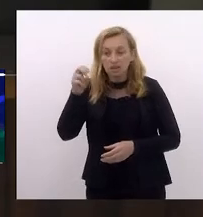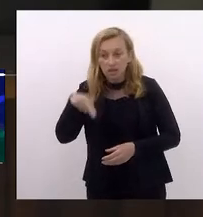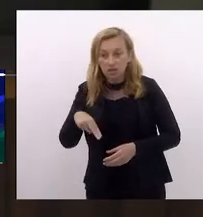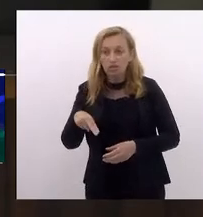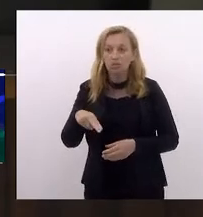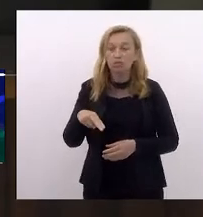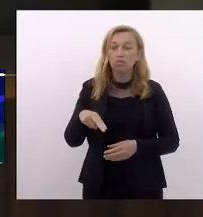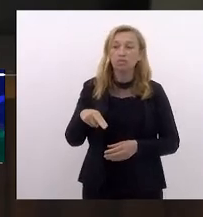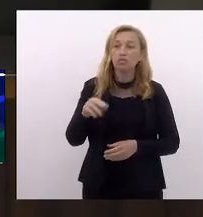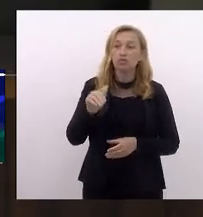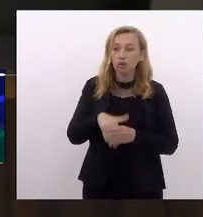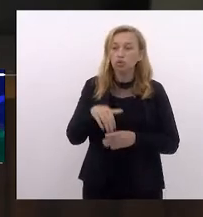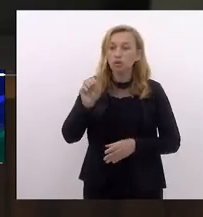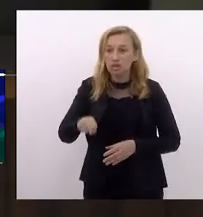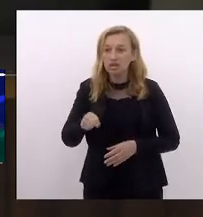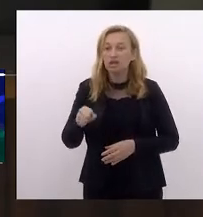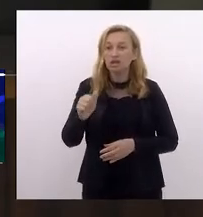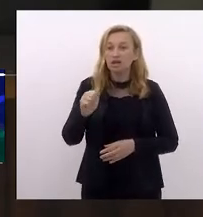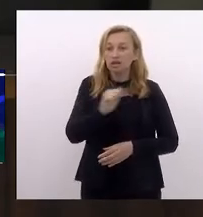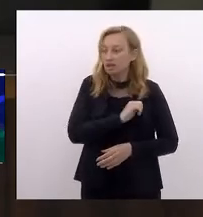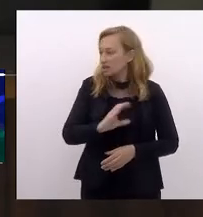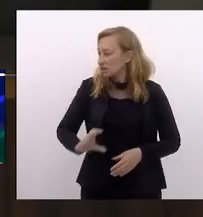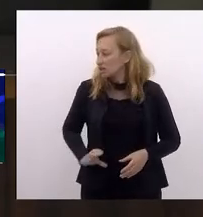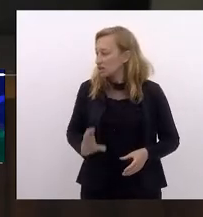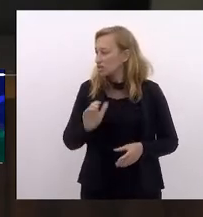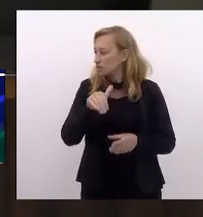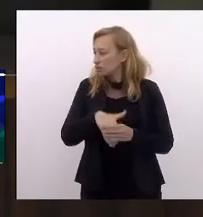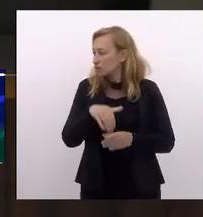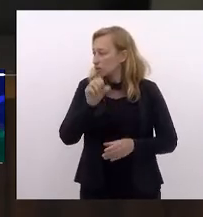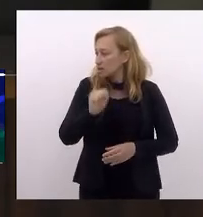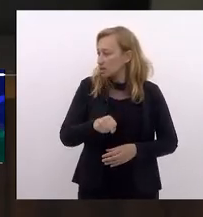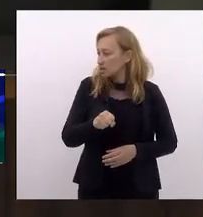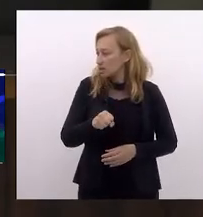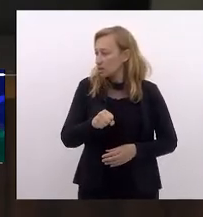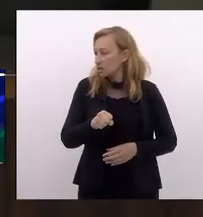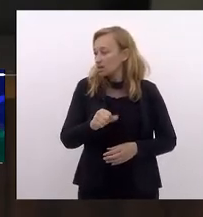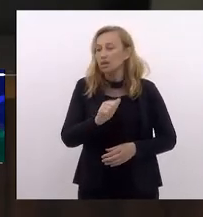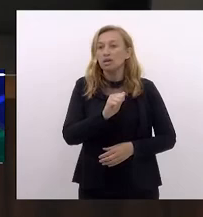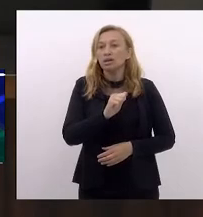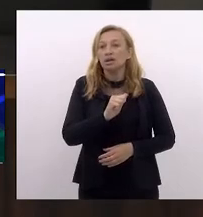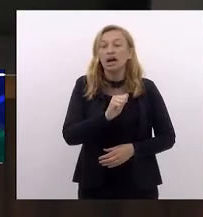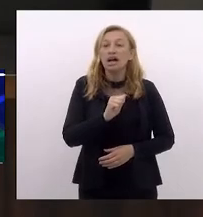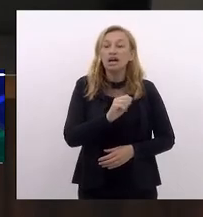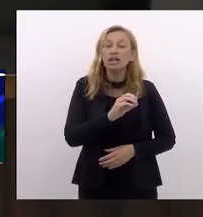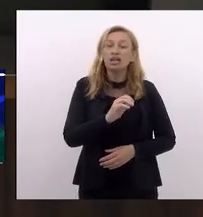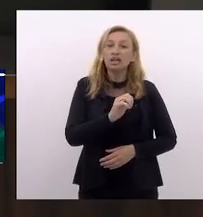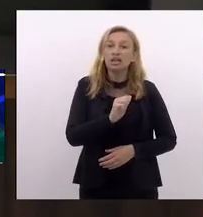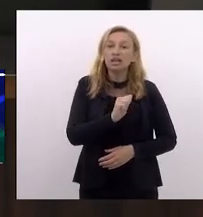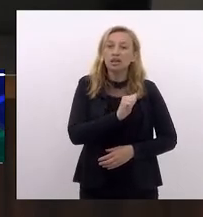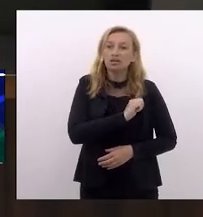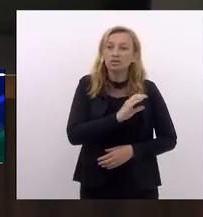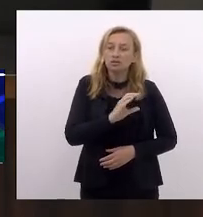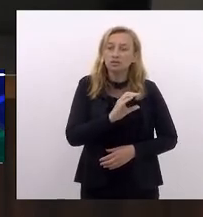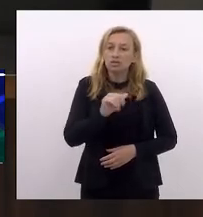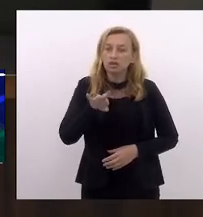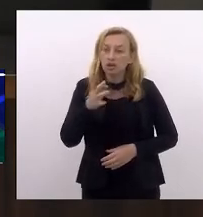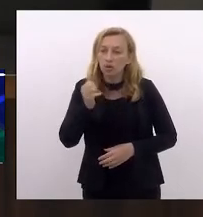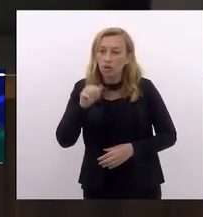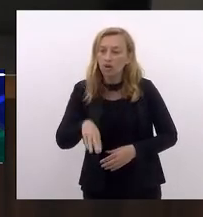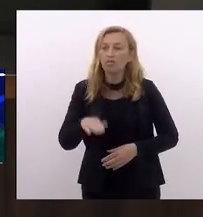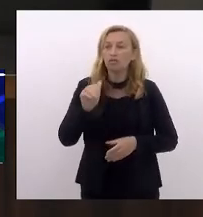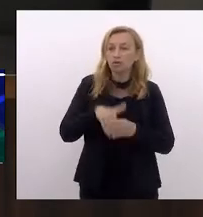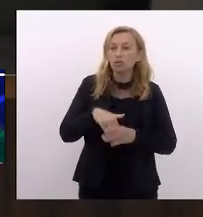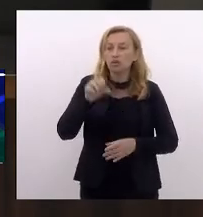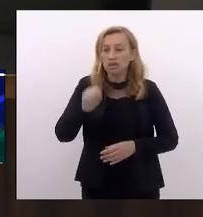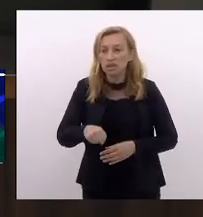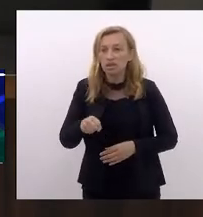são morar junto ou tossindo pela André Ceciliano botou sim Deputado André Corrêa voltou assim Deputado Atila Nunes Voltou sim